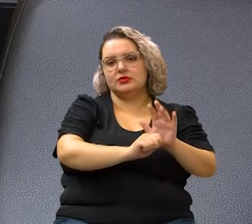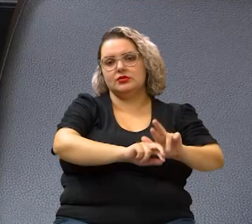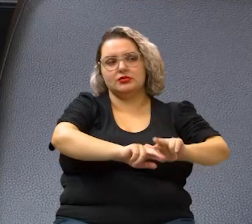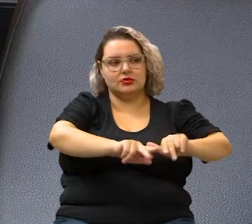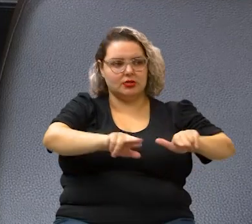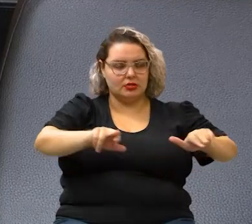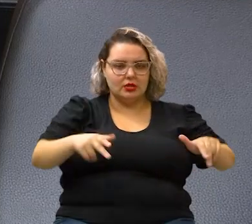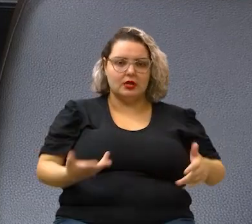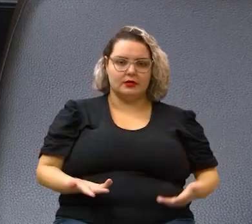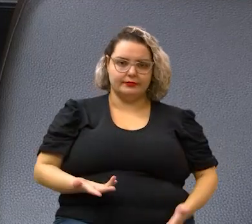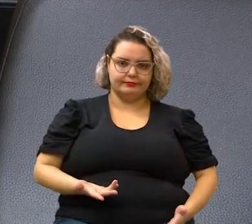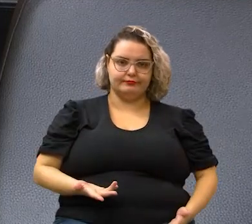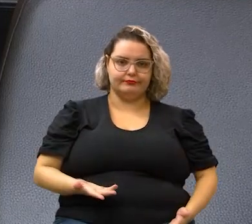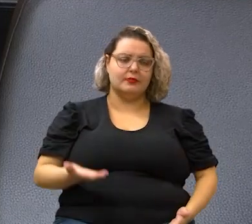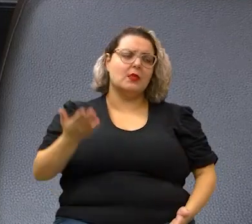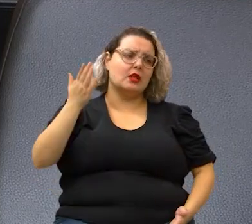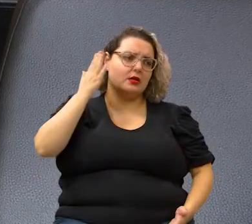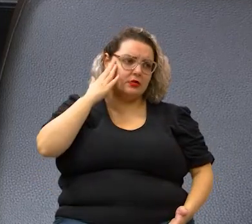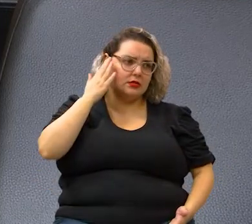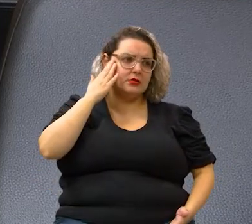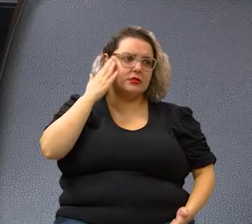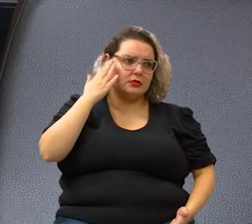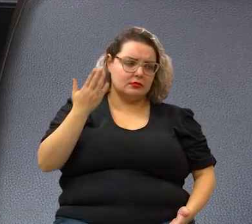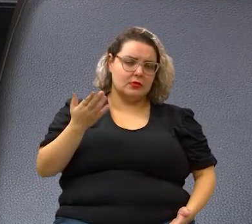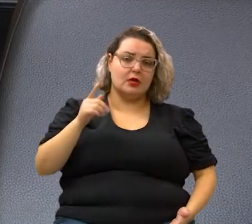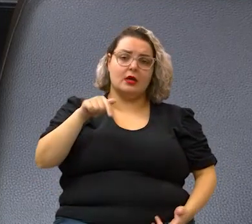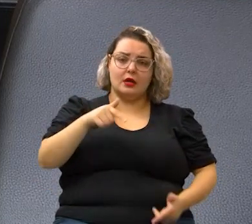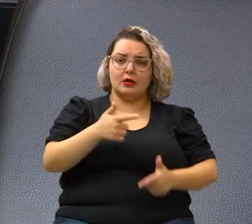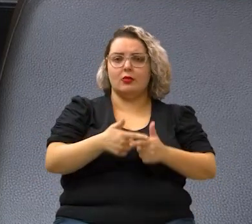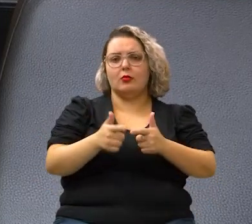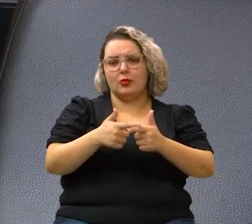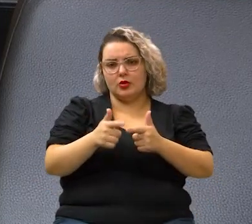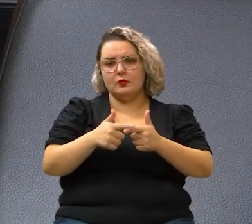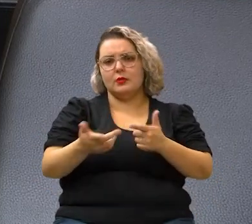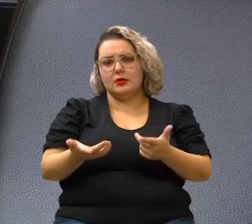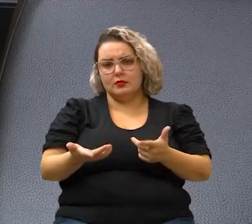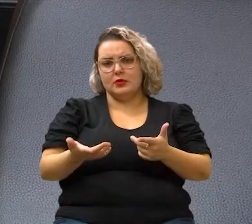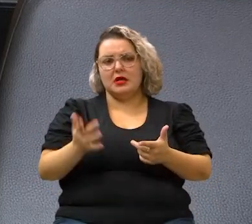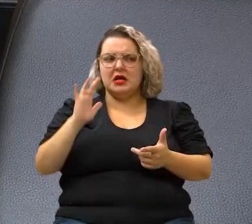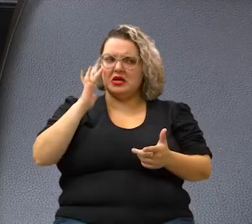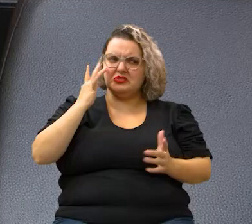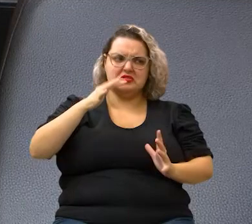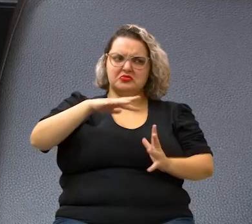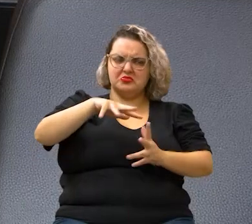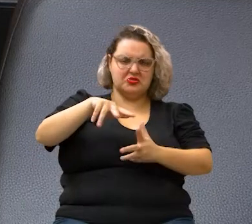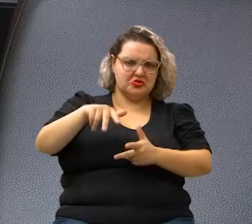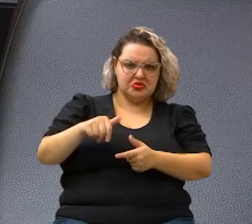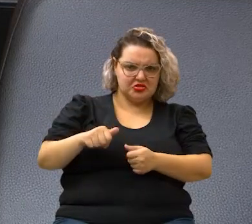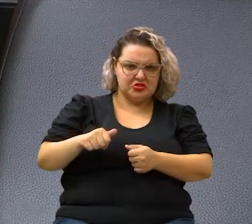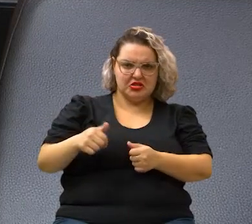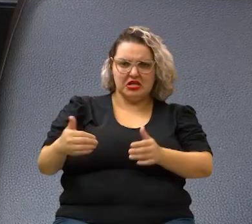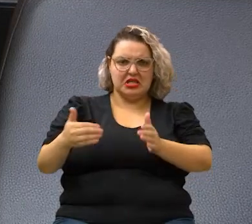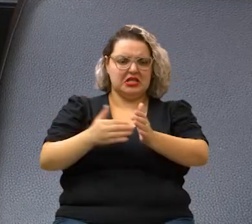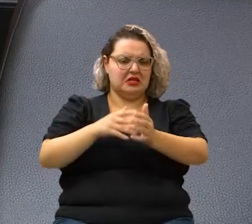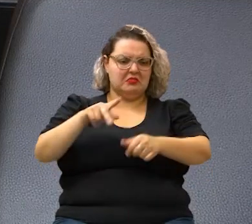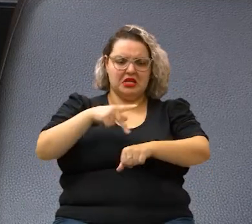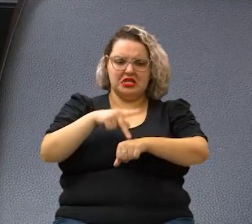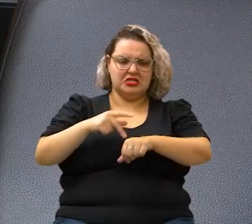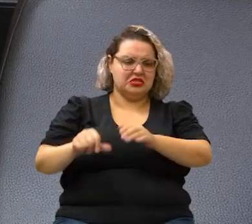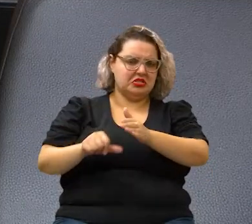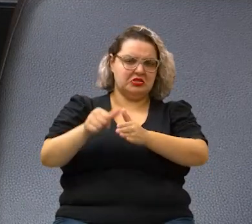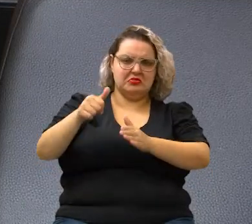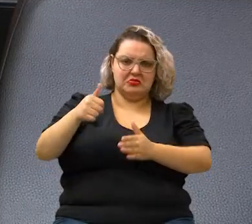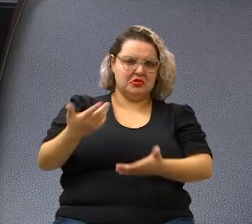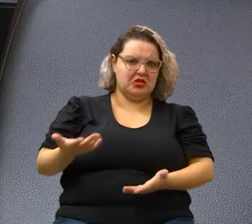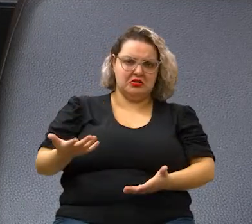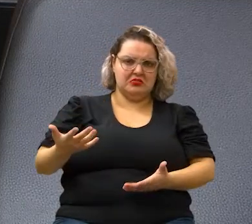químicos, né? Então a gente sabe que isso é um problema, acho que mundial, né? Até países de primeiro